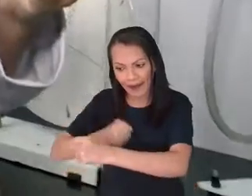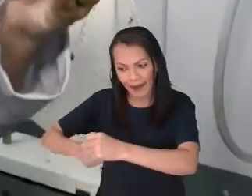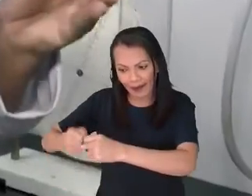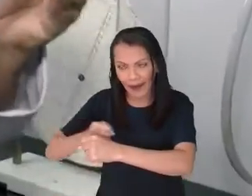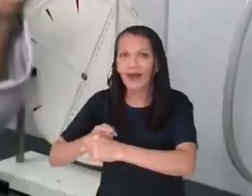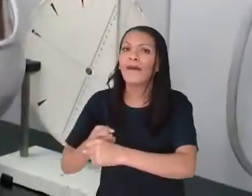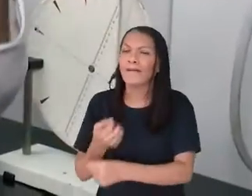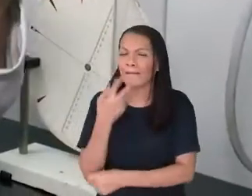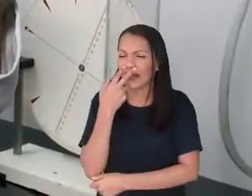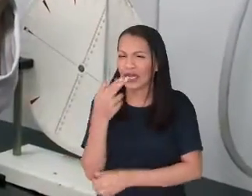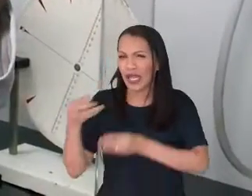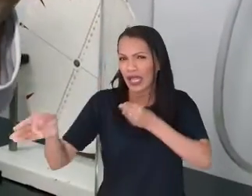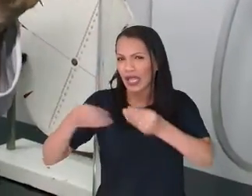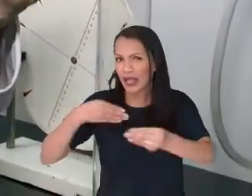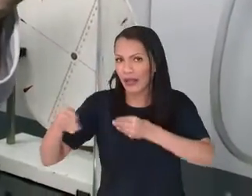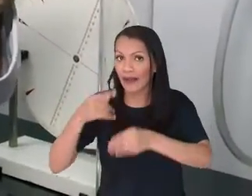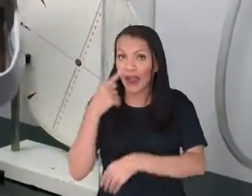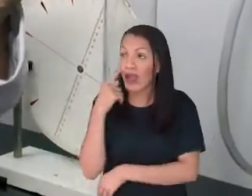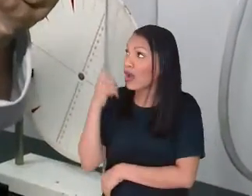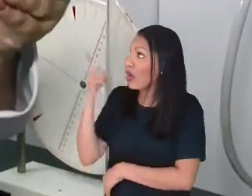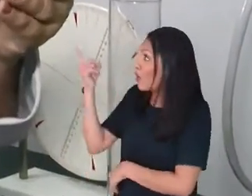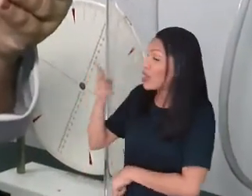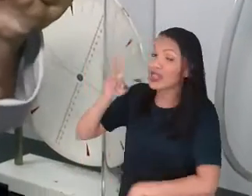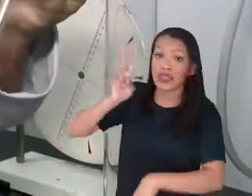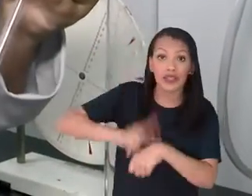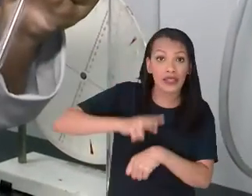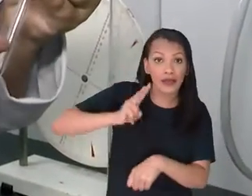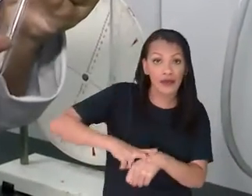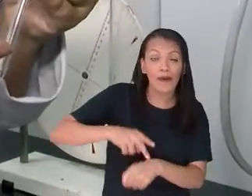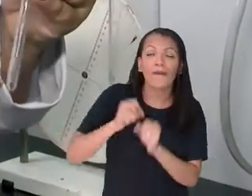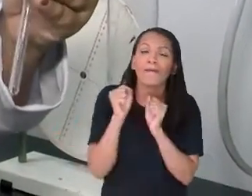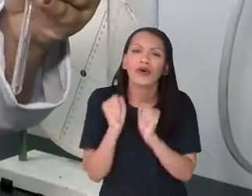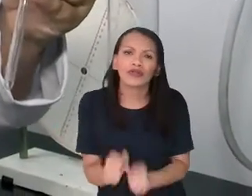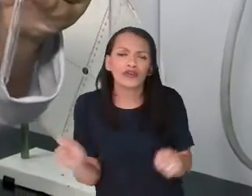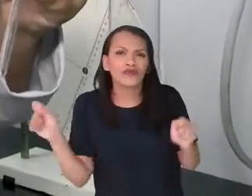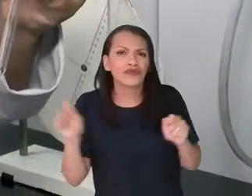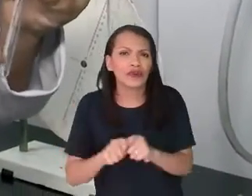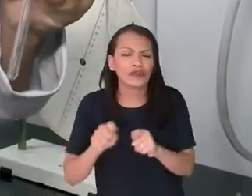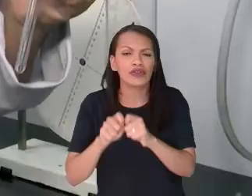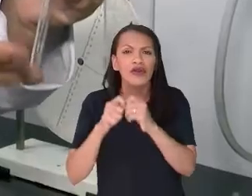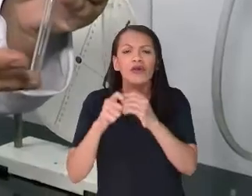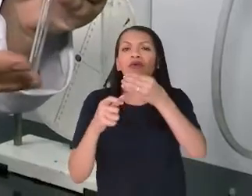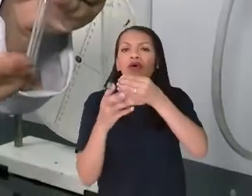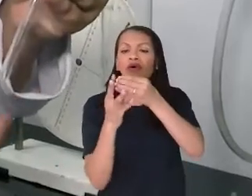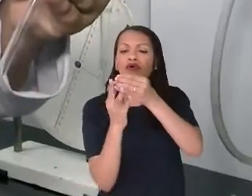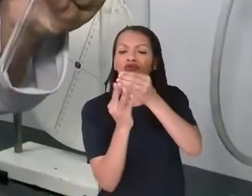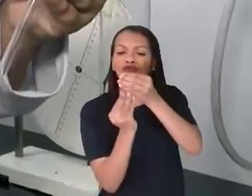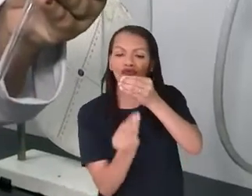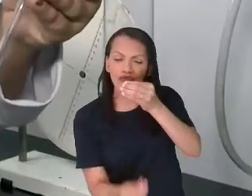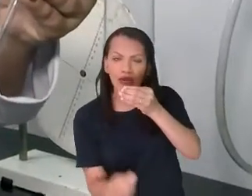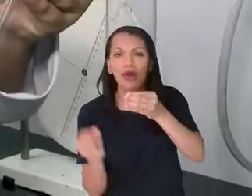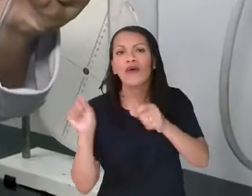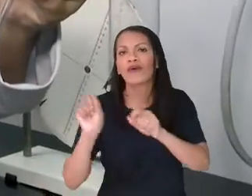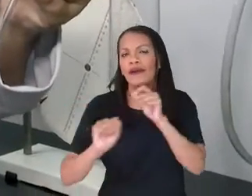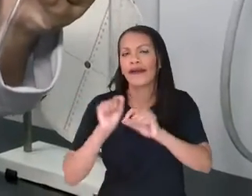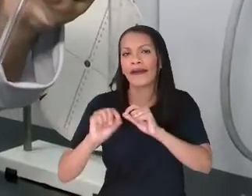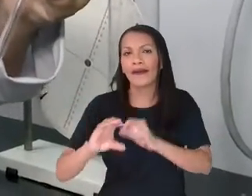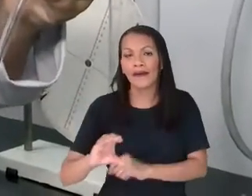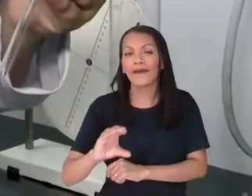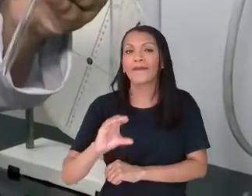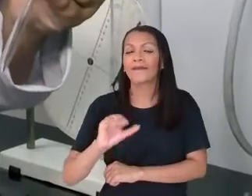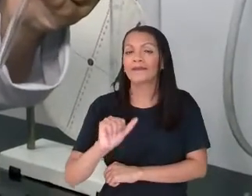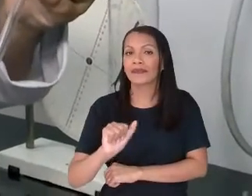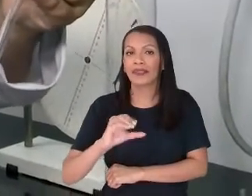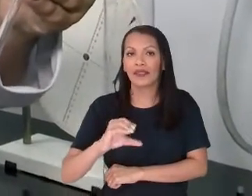vezes é de plástico. Esse é um funil de vidro. Eu vou poder fazer uma reação química com um ácido, posso fazer uma reação química